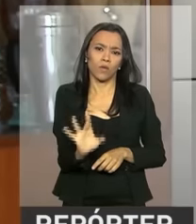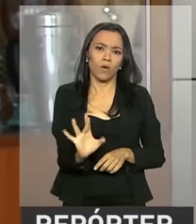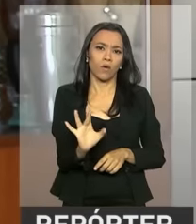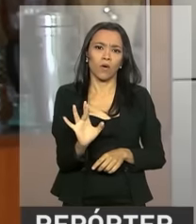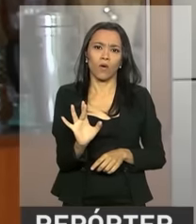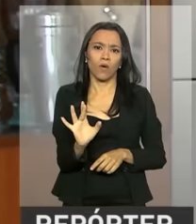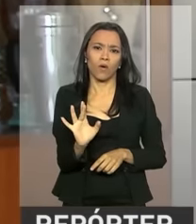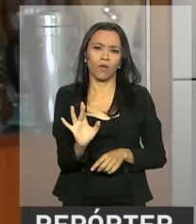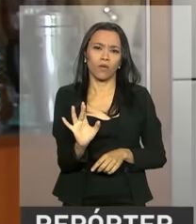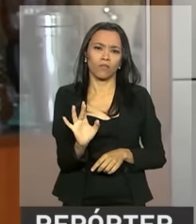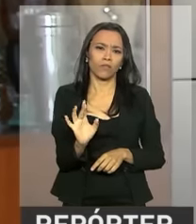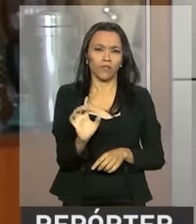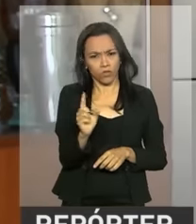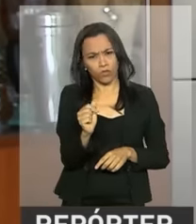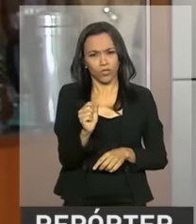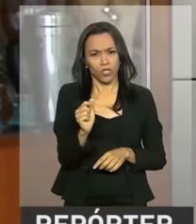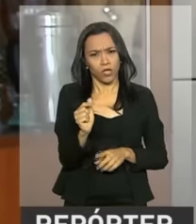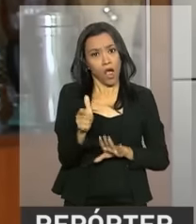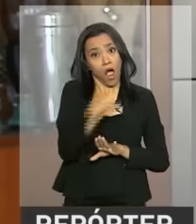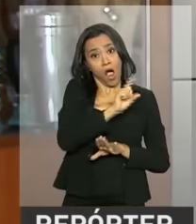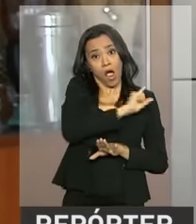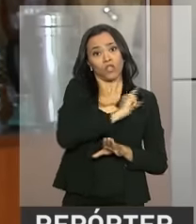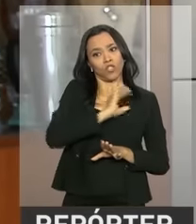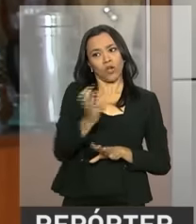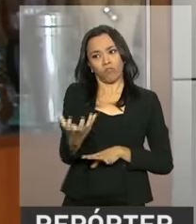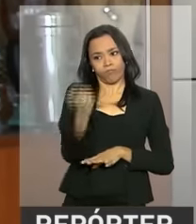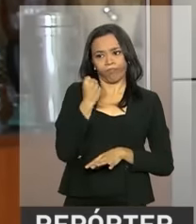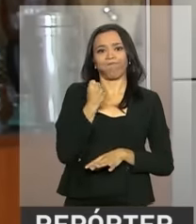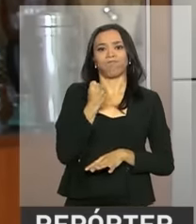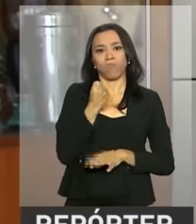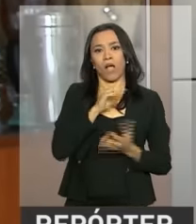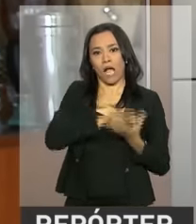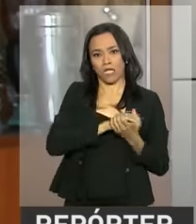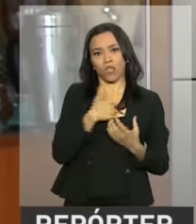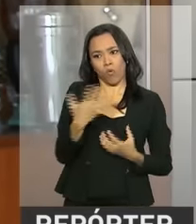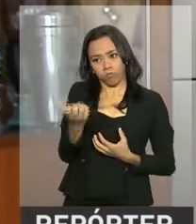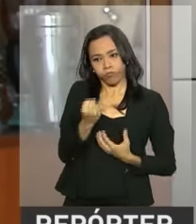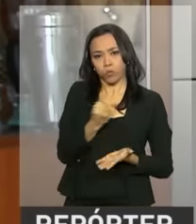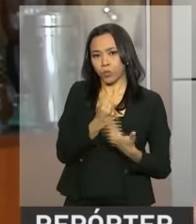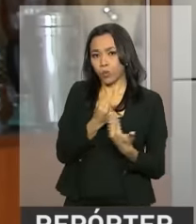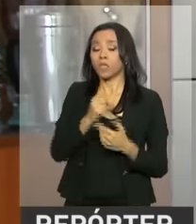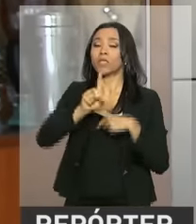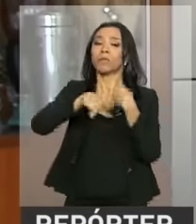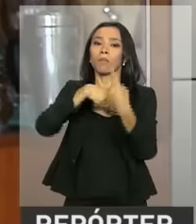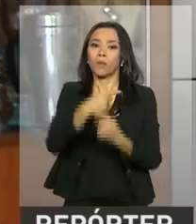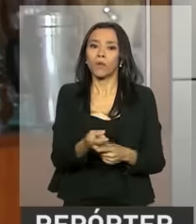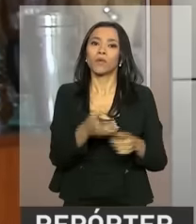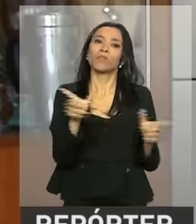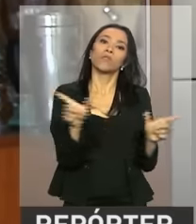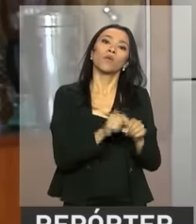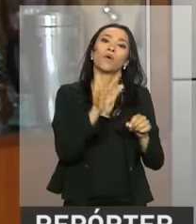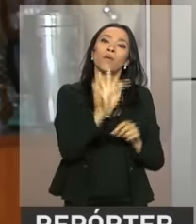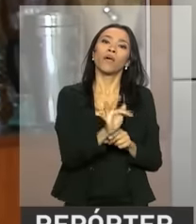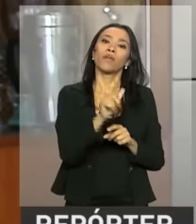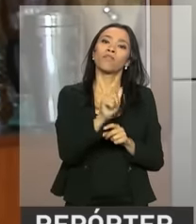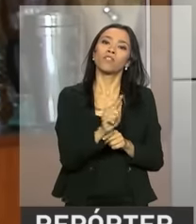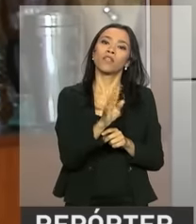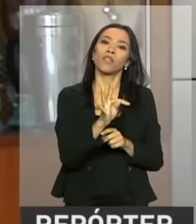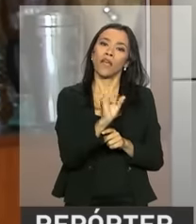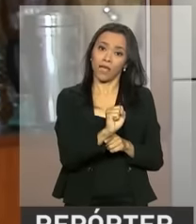uns resíduos porque eu já tinha sacado quando casei e Saquei o FGTS total do meu falecido marido